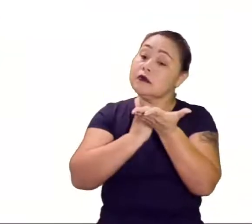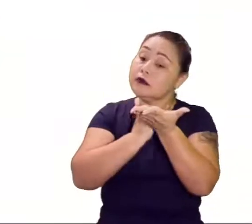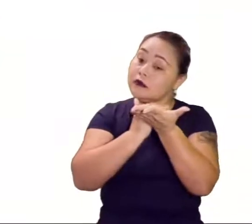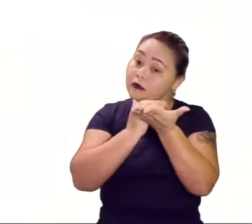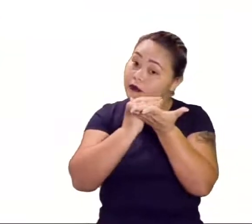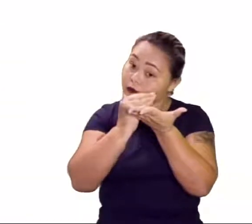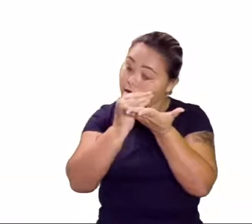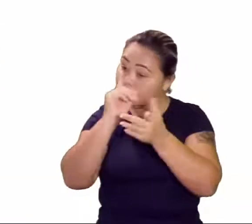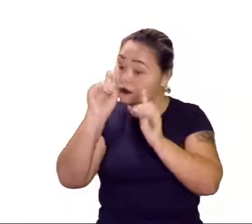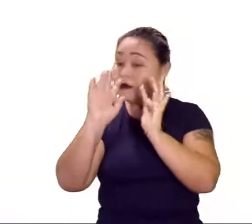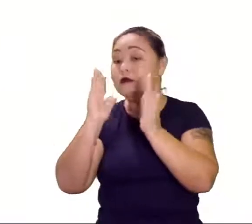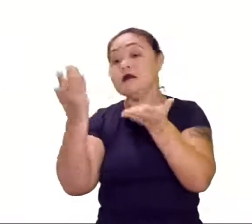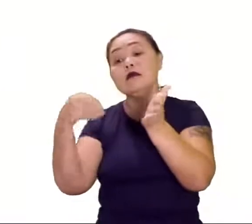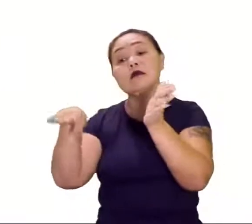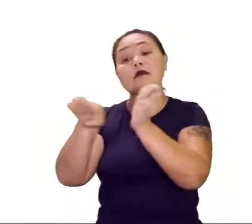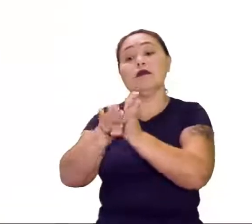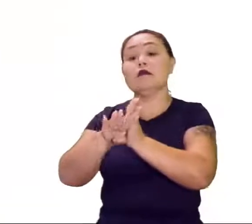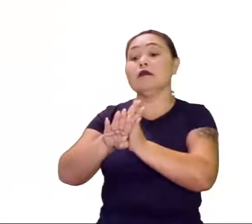final. Aham.